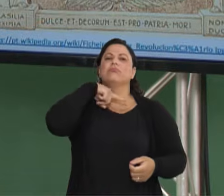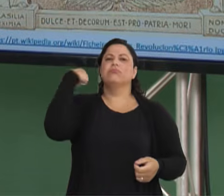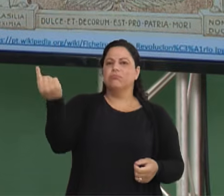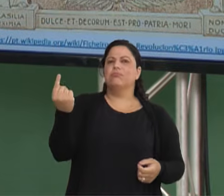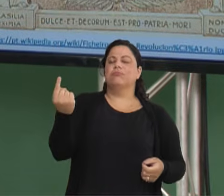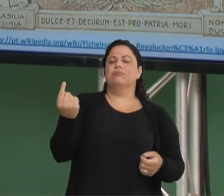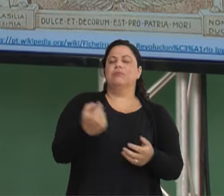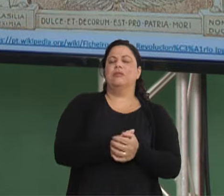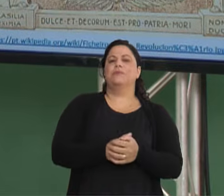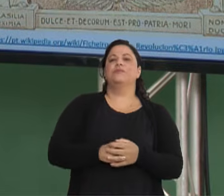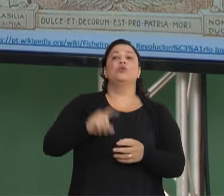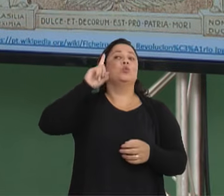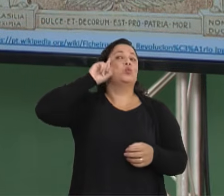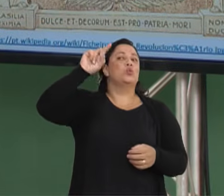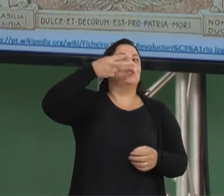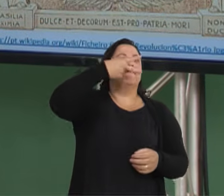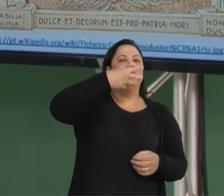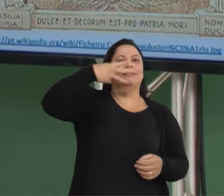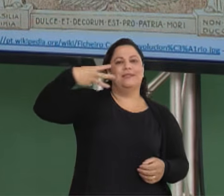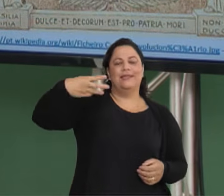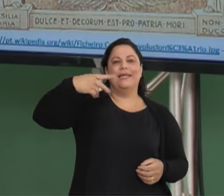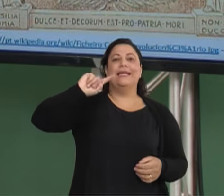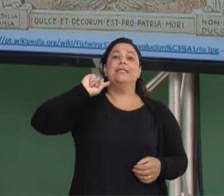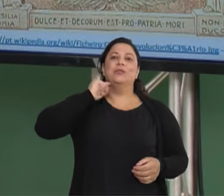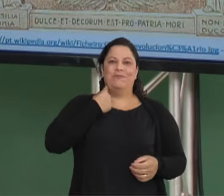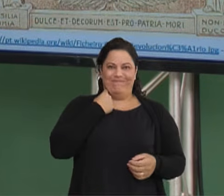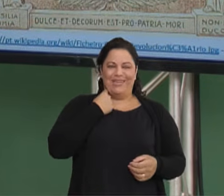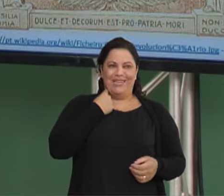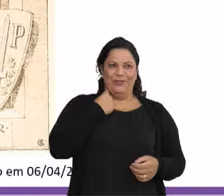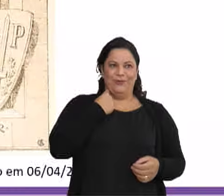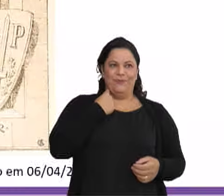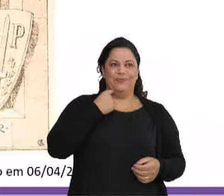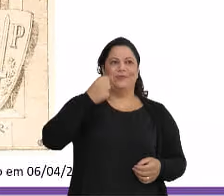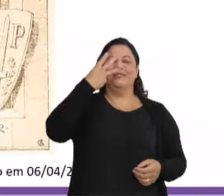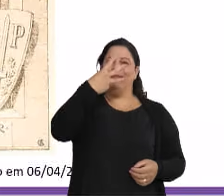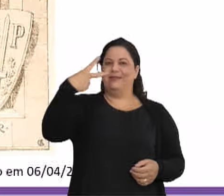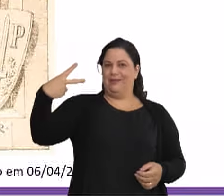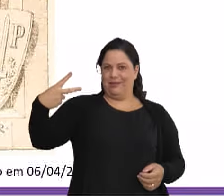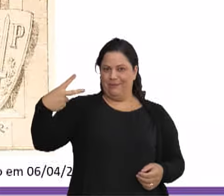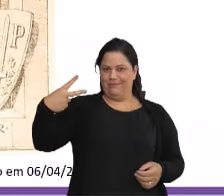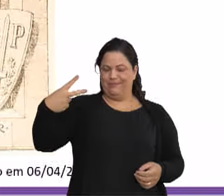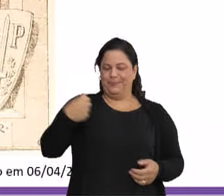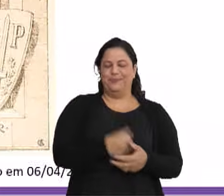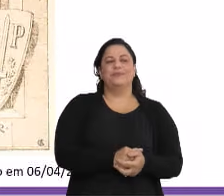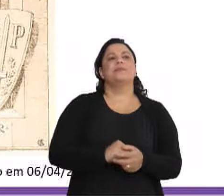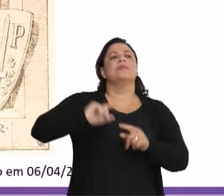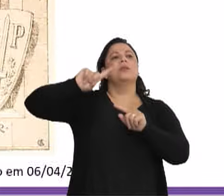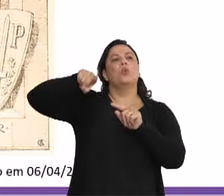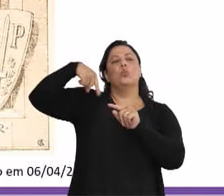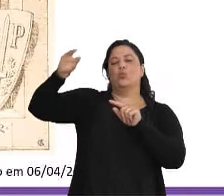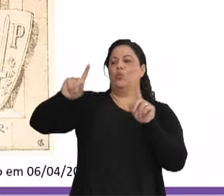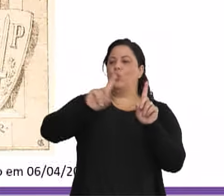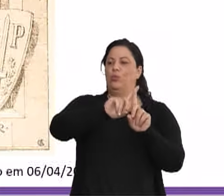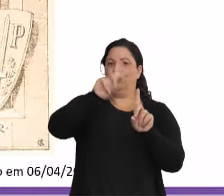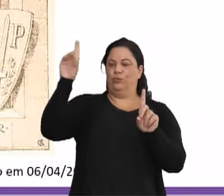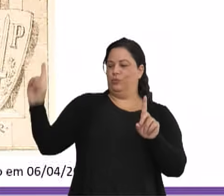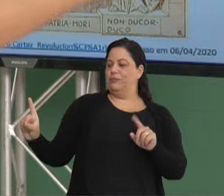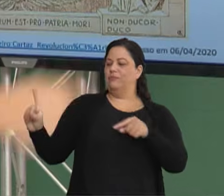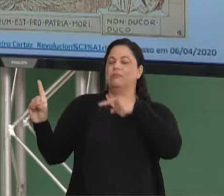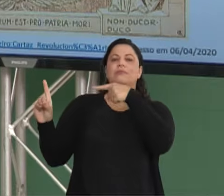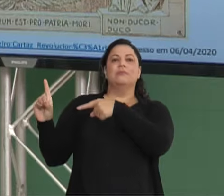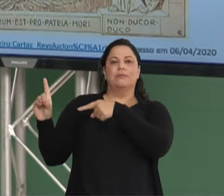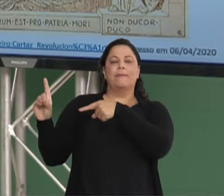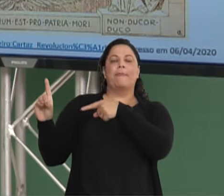do dia 23 de maio de 32, que está colocado aqui no canto essa data. No outro canto, no teu canto direito da